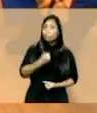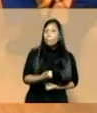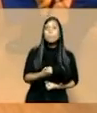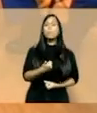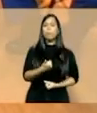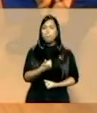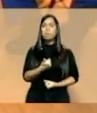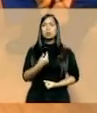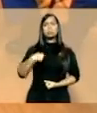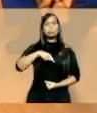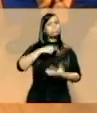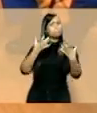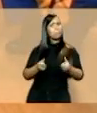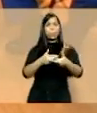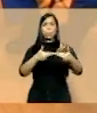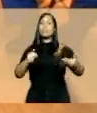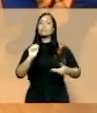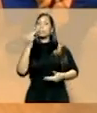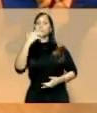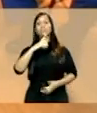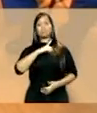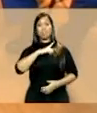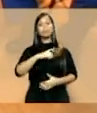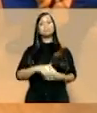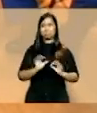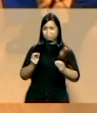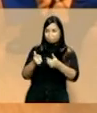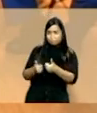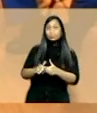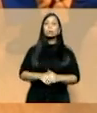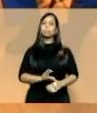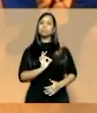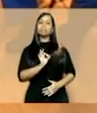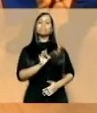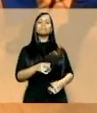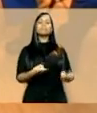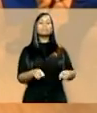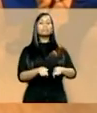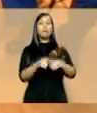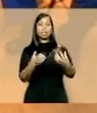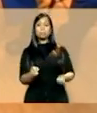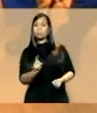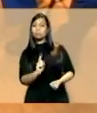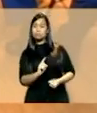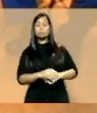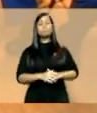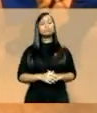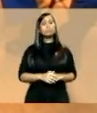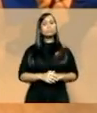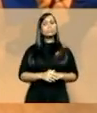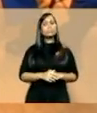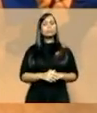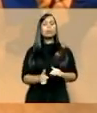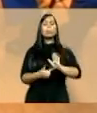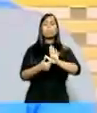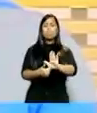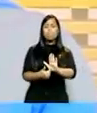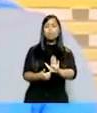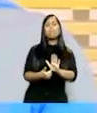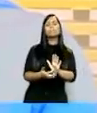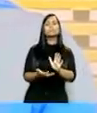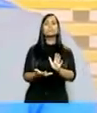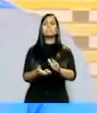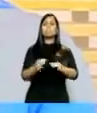De não me conformar com as coisas que estão acontecendo, não é isso mesmo? Exatamente. A intolerância, quando ela se reporta